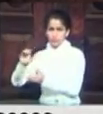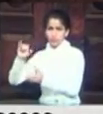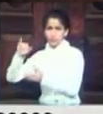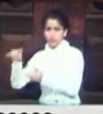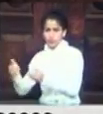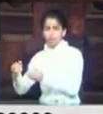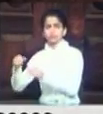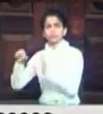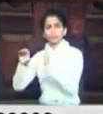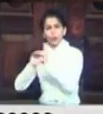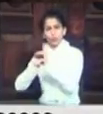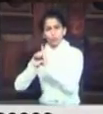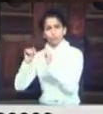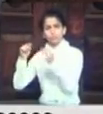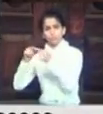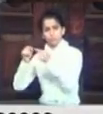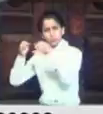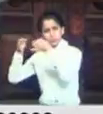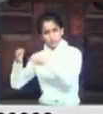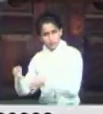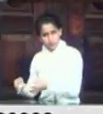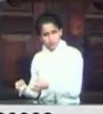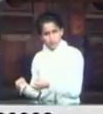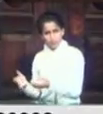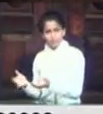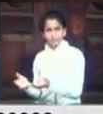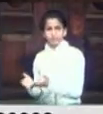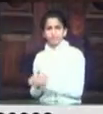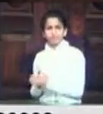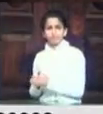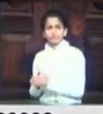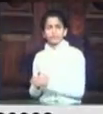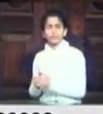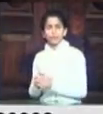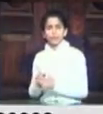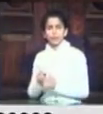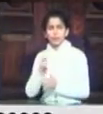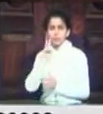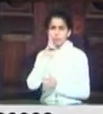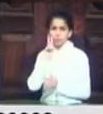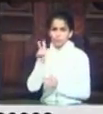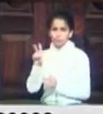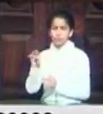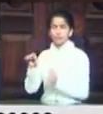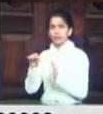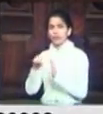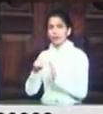vota pela constitucionalidade de uma iniciativa do governo